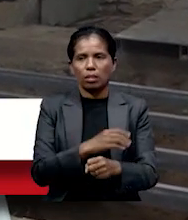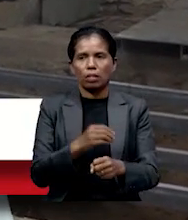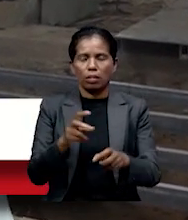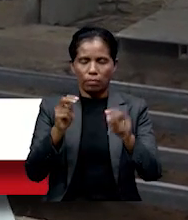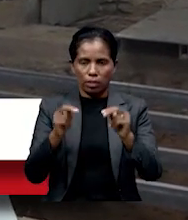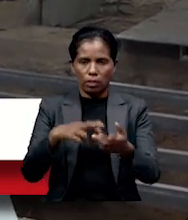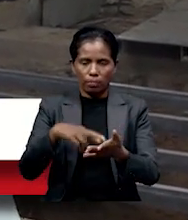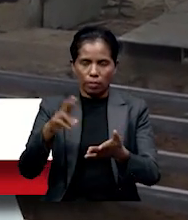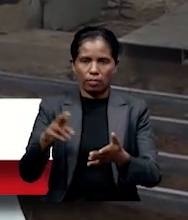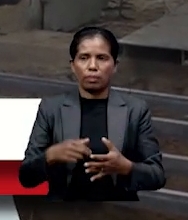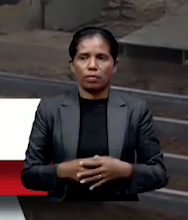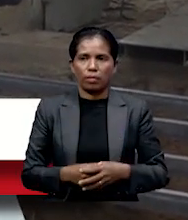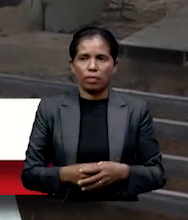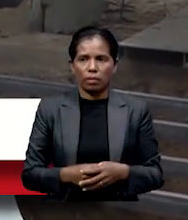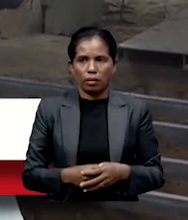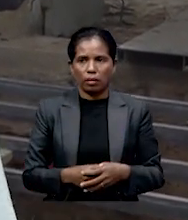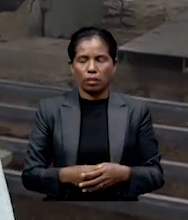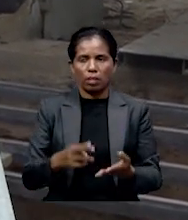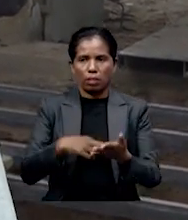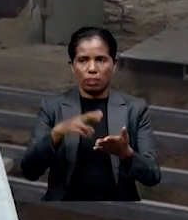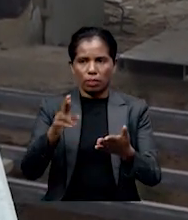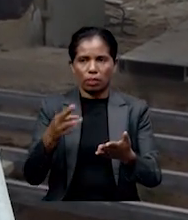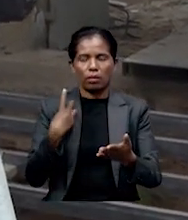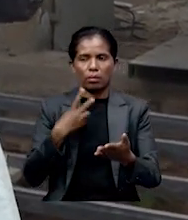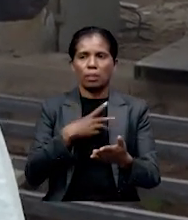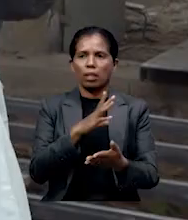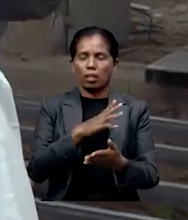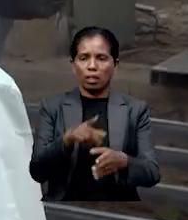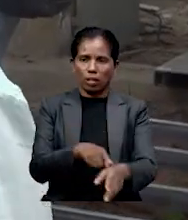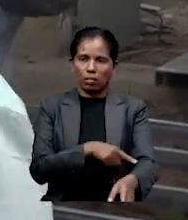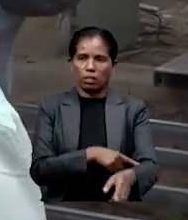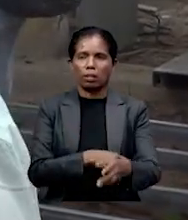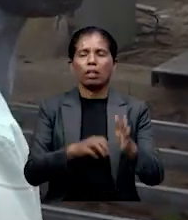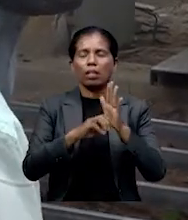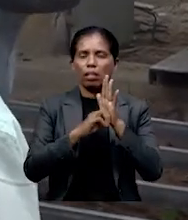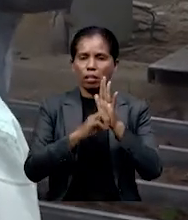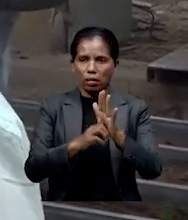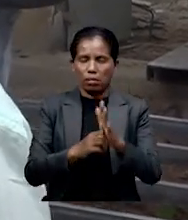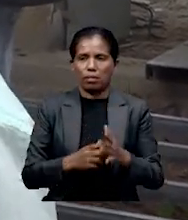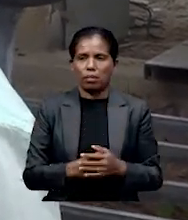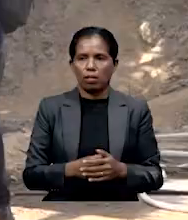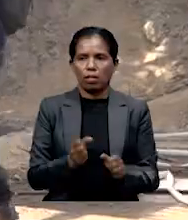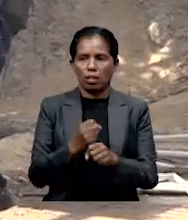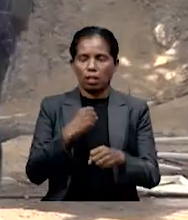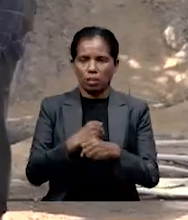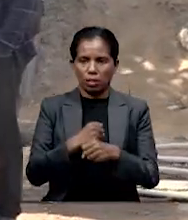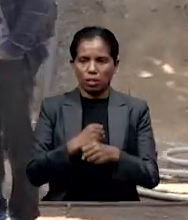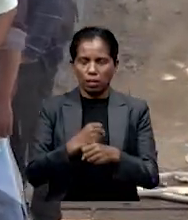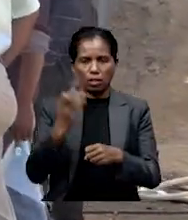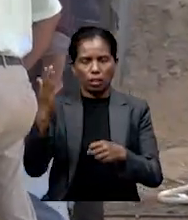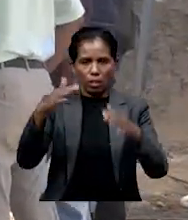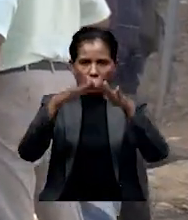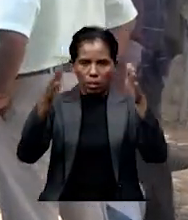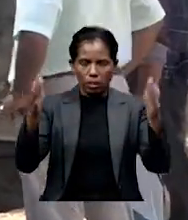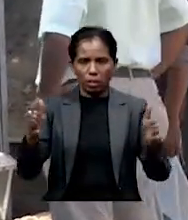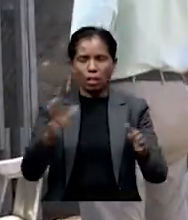aprova. Se até em aprova, e demo em clear, exemplo, ami até halet por tudo né, hendo para ter